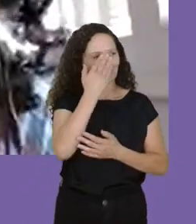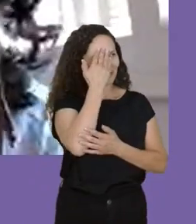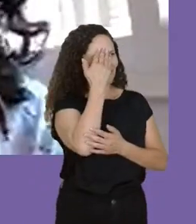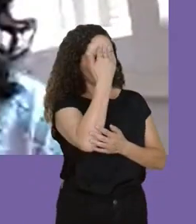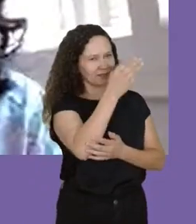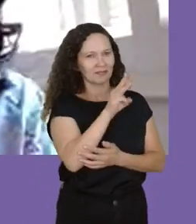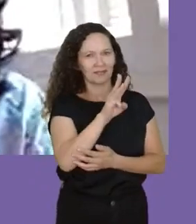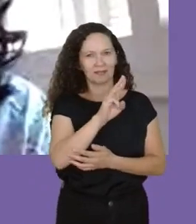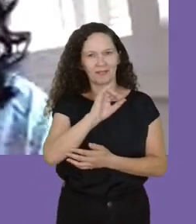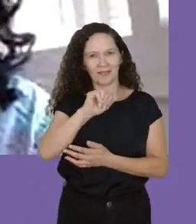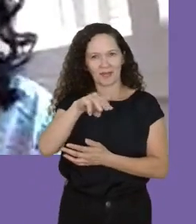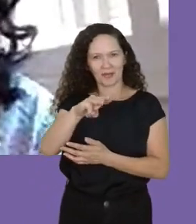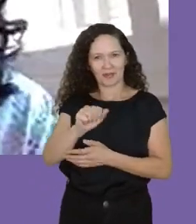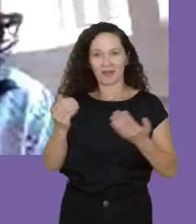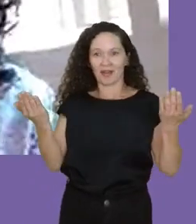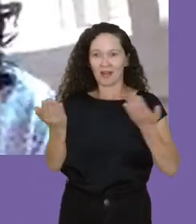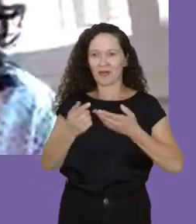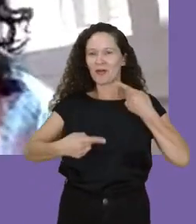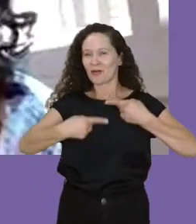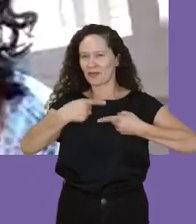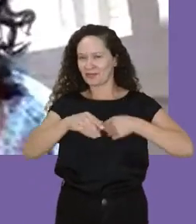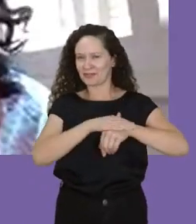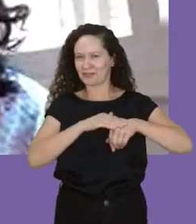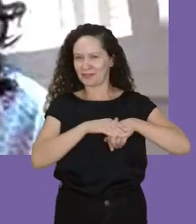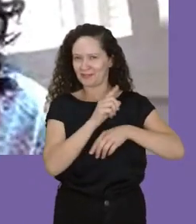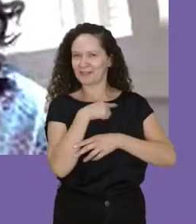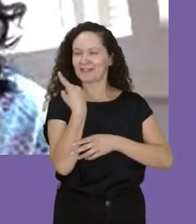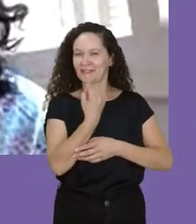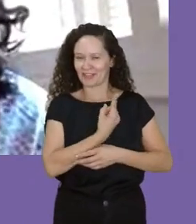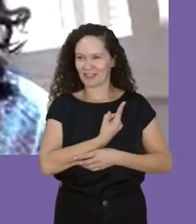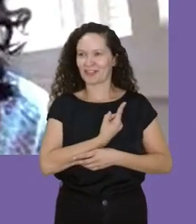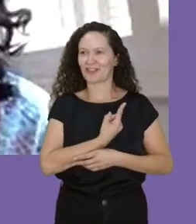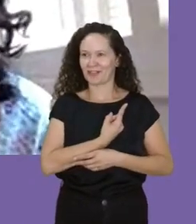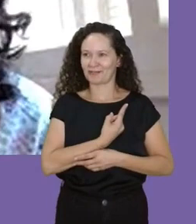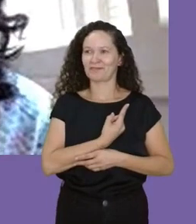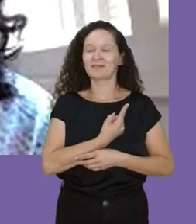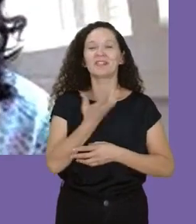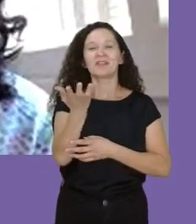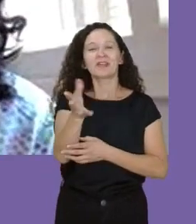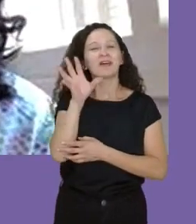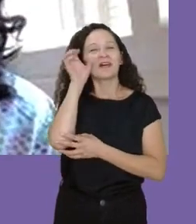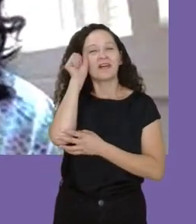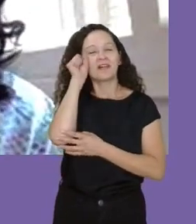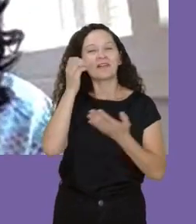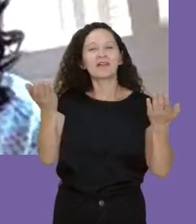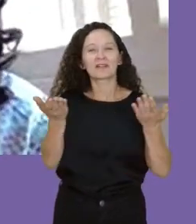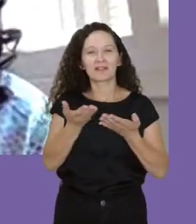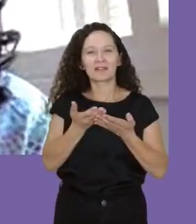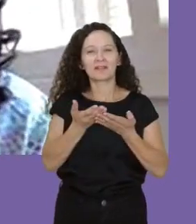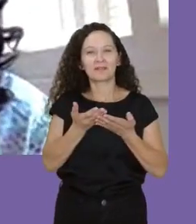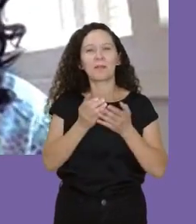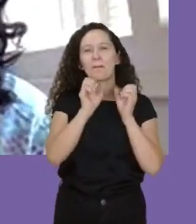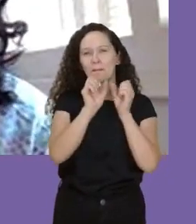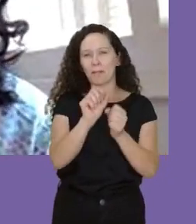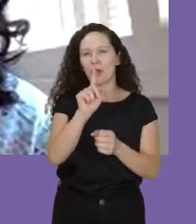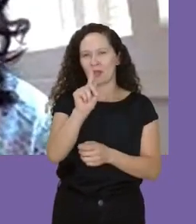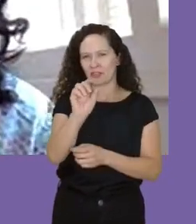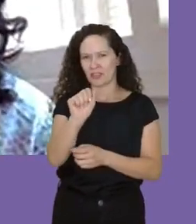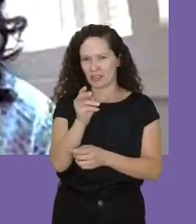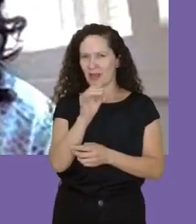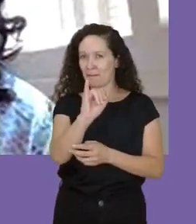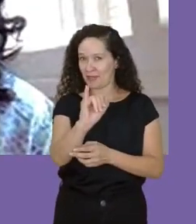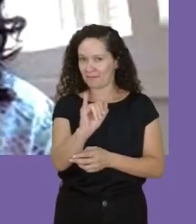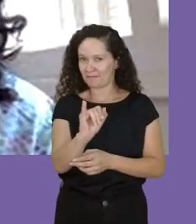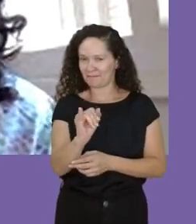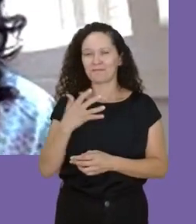Obrigada, Wilma. E agora, para dialogar, né, com o que a Wilma já trouxe, também queria ouvir, pode ser a Gabi, então,